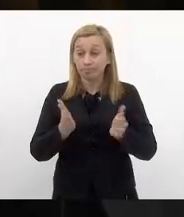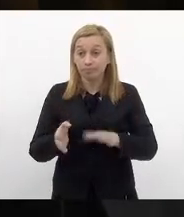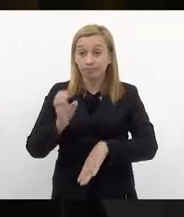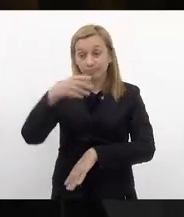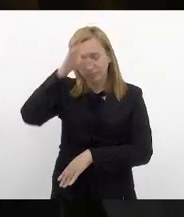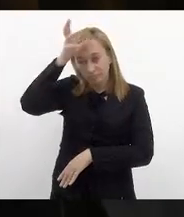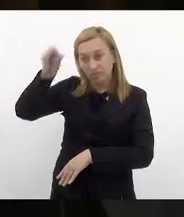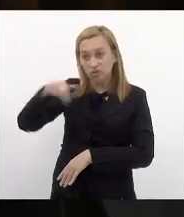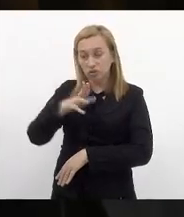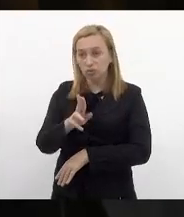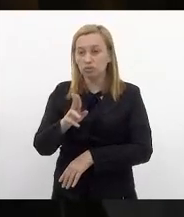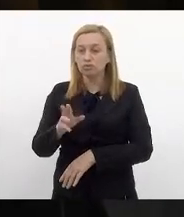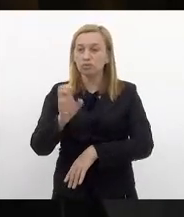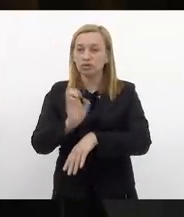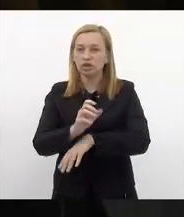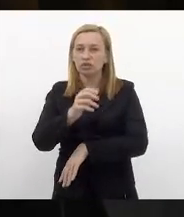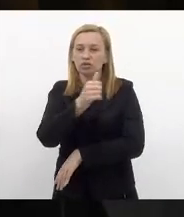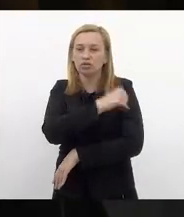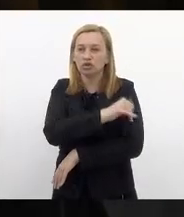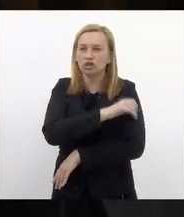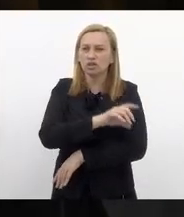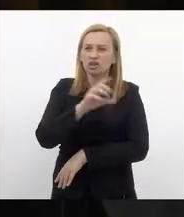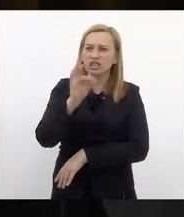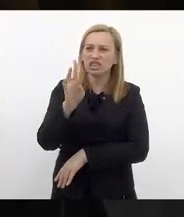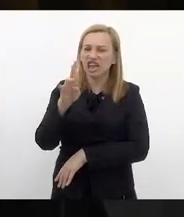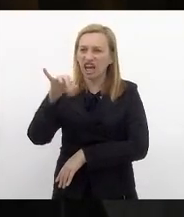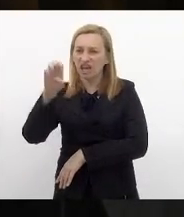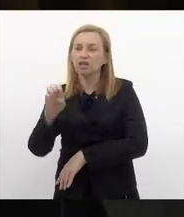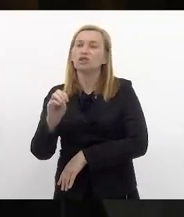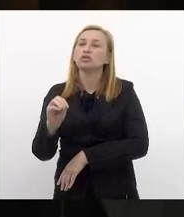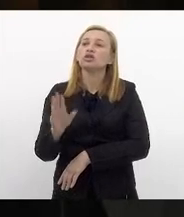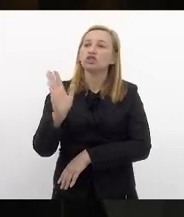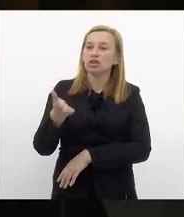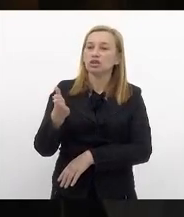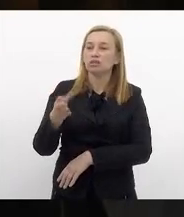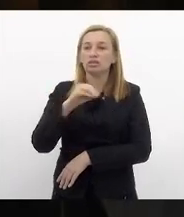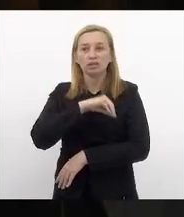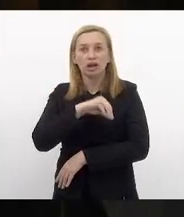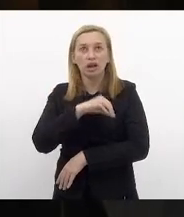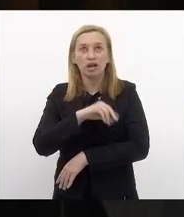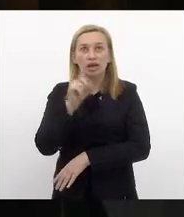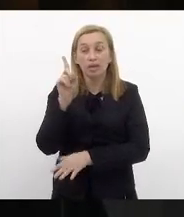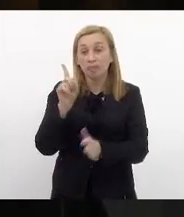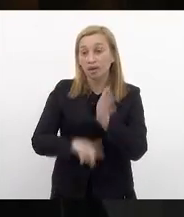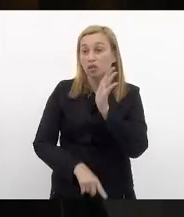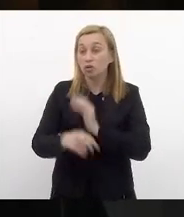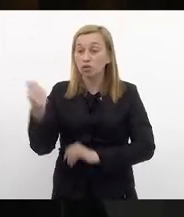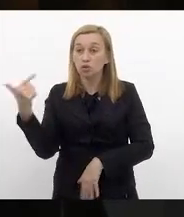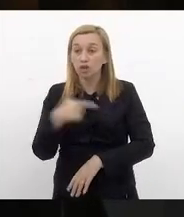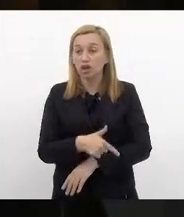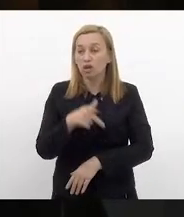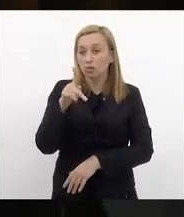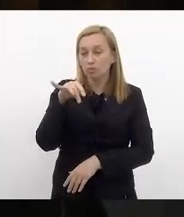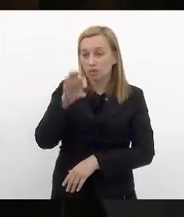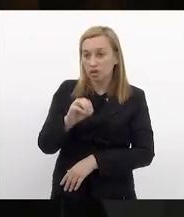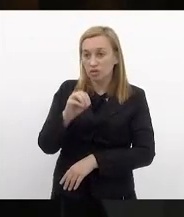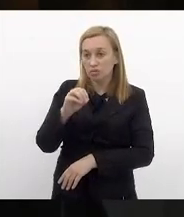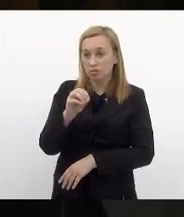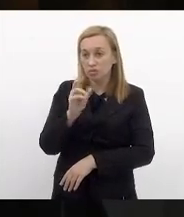triênios, já tem um salário dos servidores que é menor do que o piso do Magistério